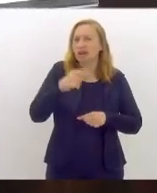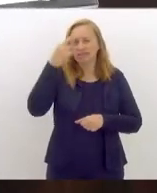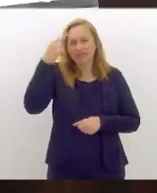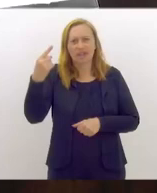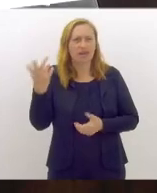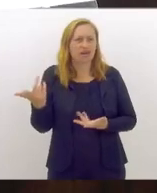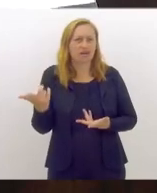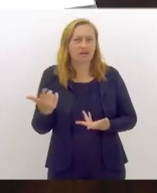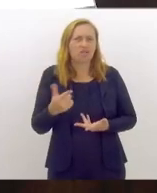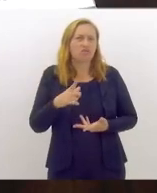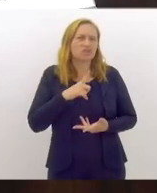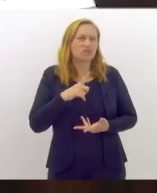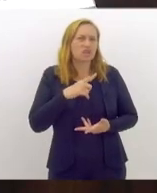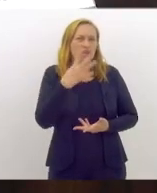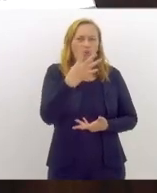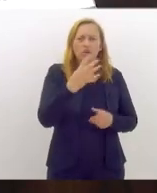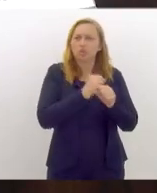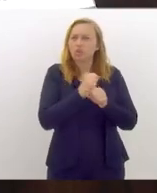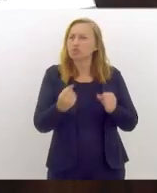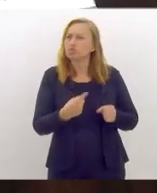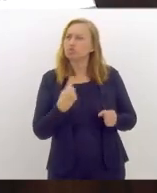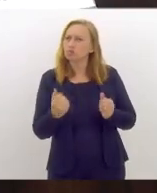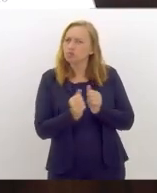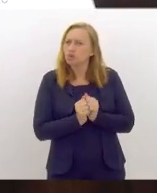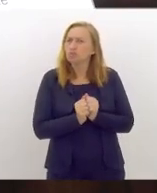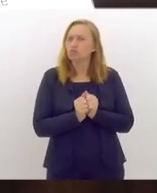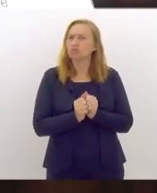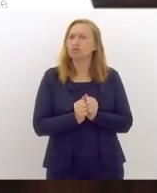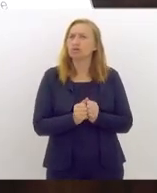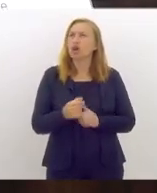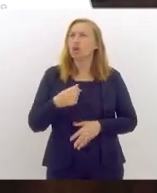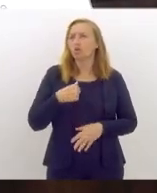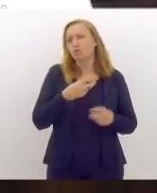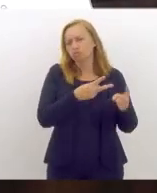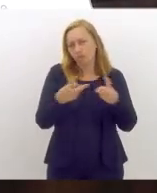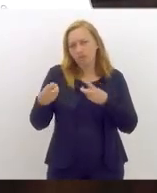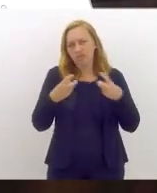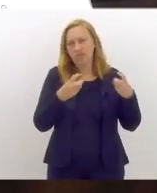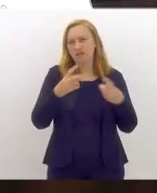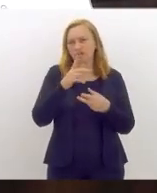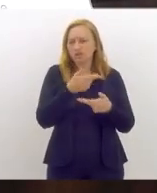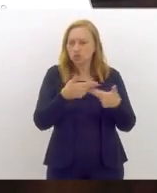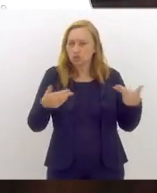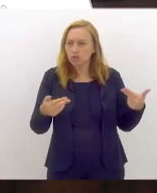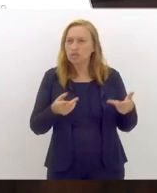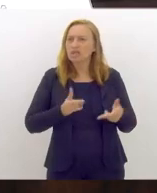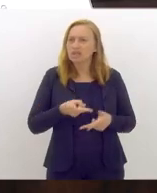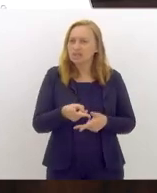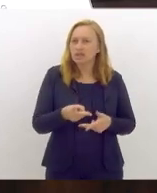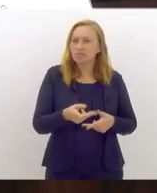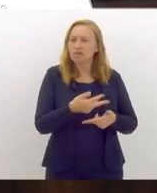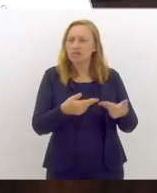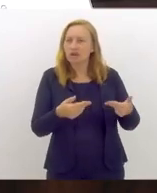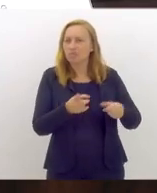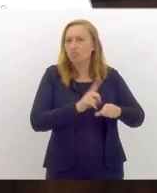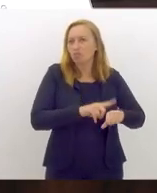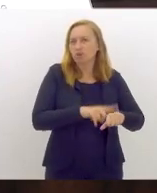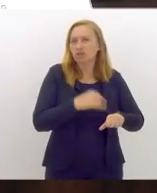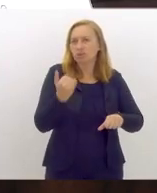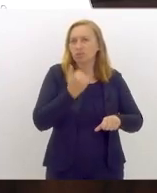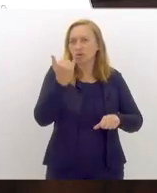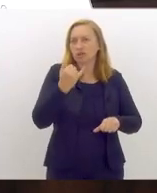a gente quatro anos está com a gente cara eu tava no eu sou um cara que observa muitas coisas né sempre tô em vários momentos importantes